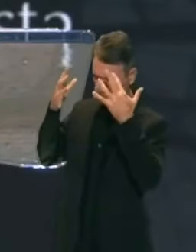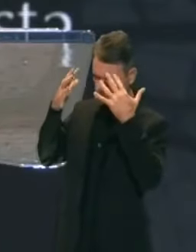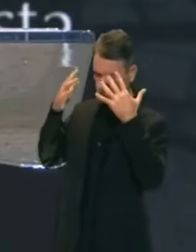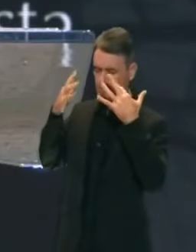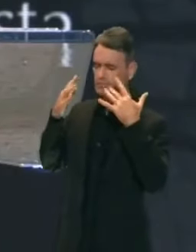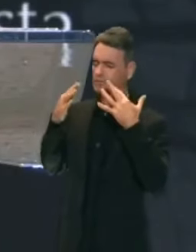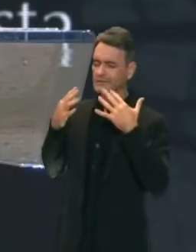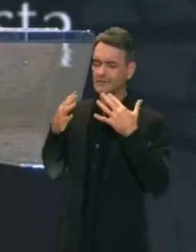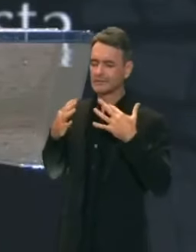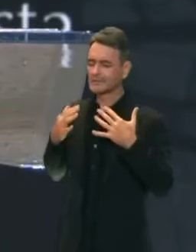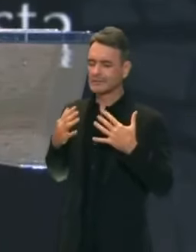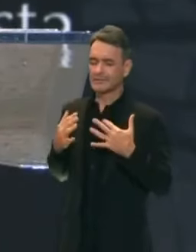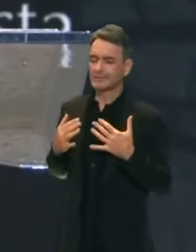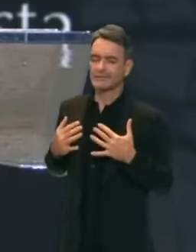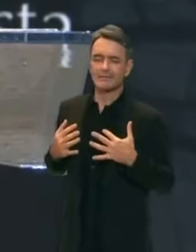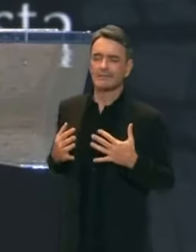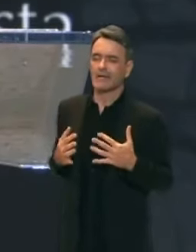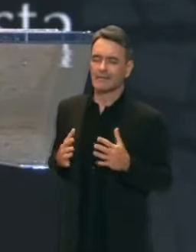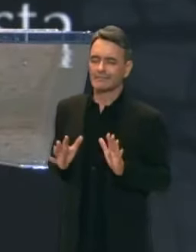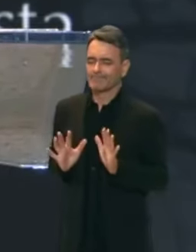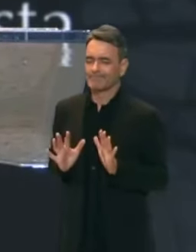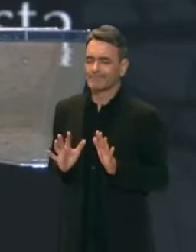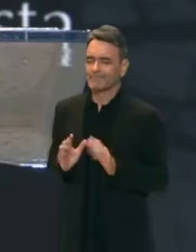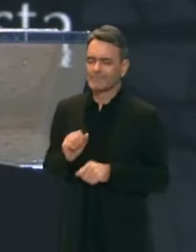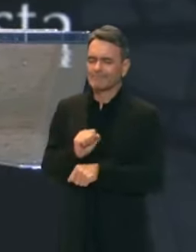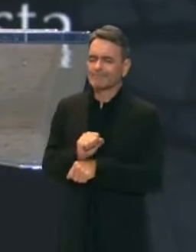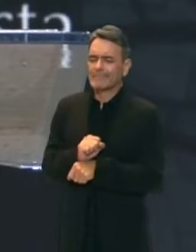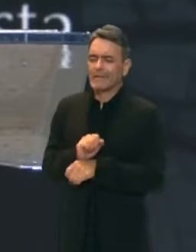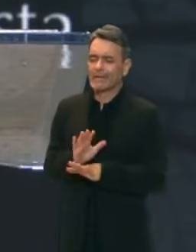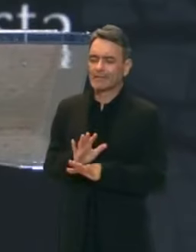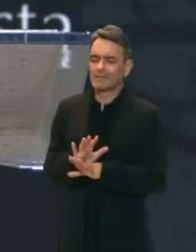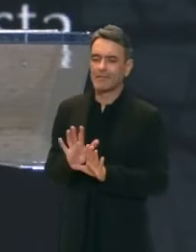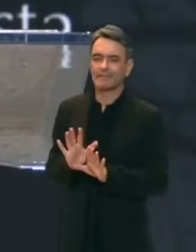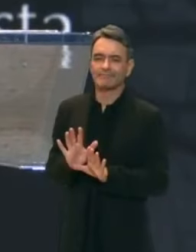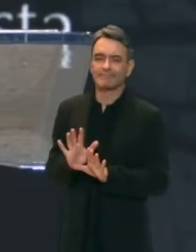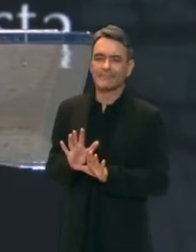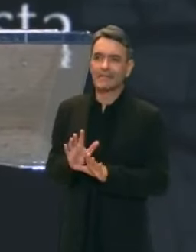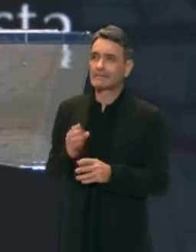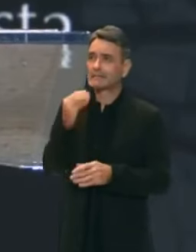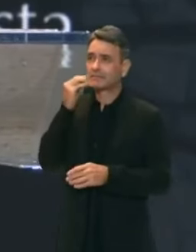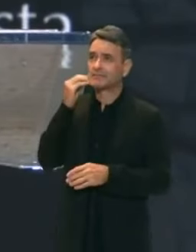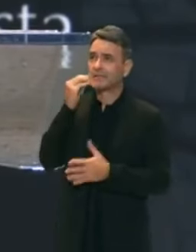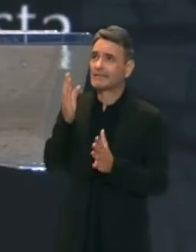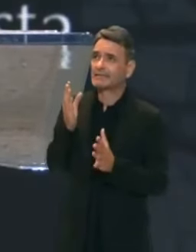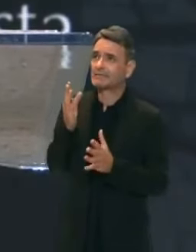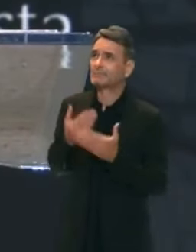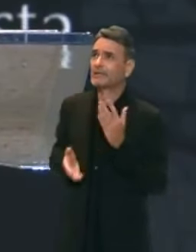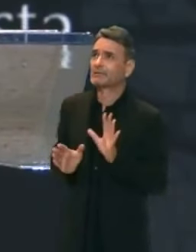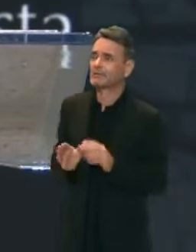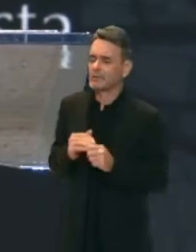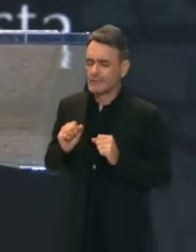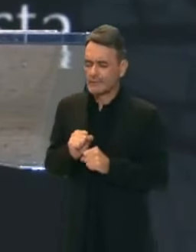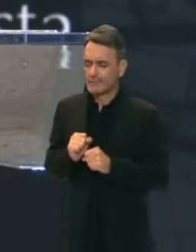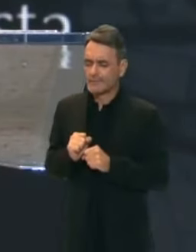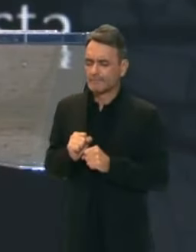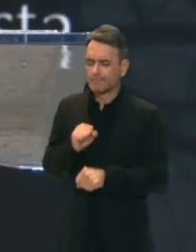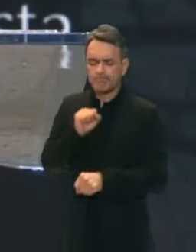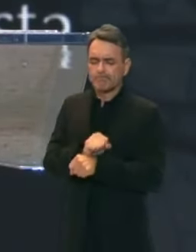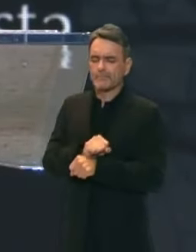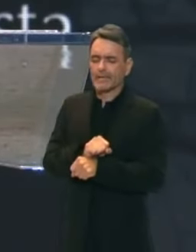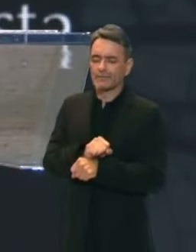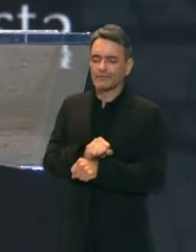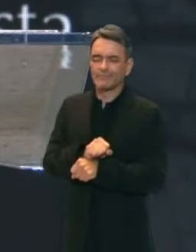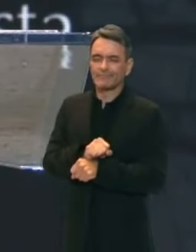assim, eu não vou me mexer porque caso eu me mexa, pode ser que eu perca essa experiência aqui. E você fica ali,